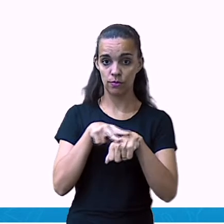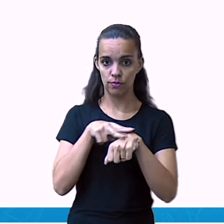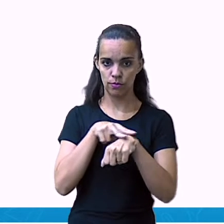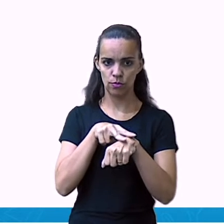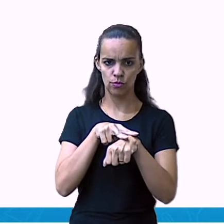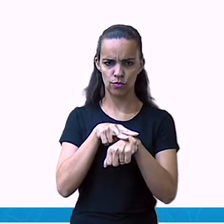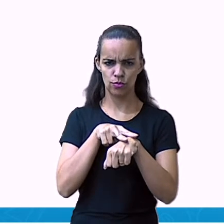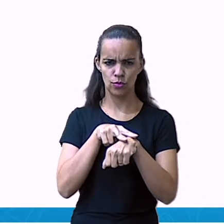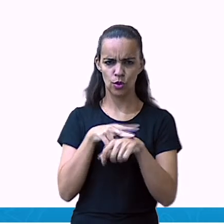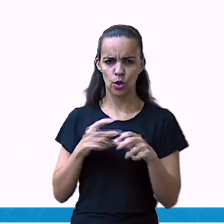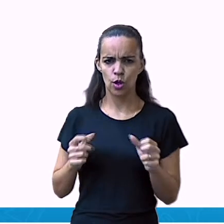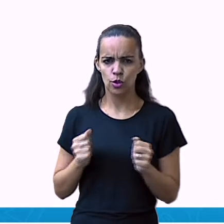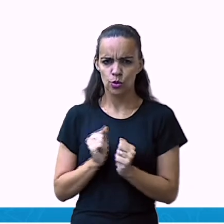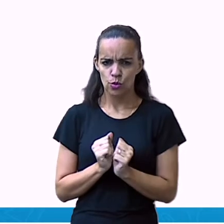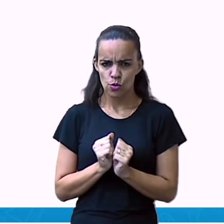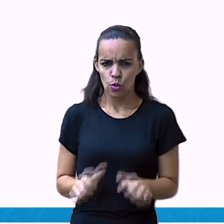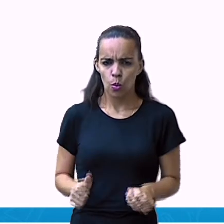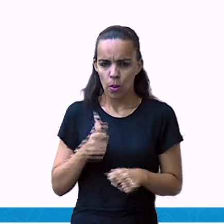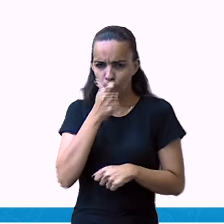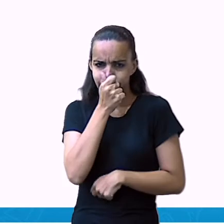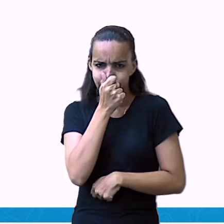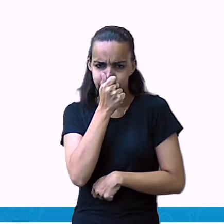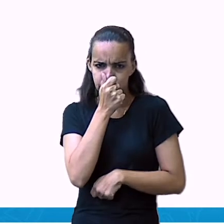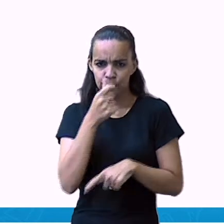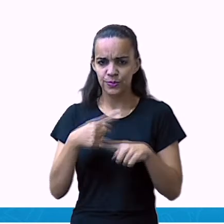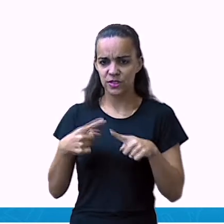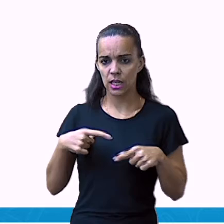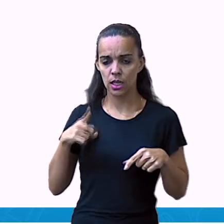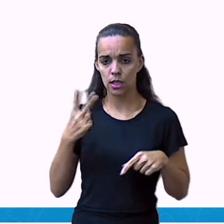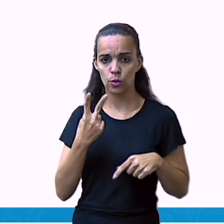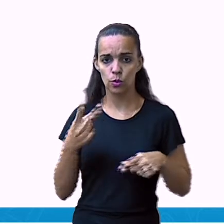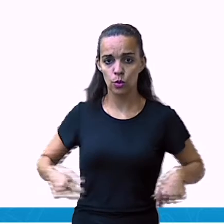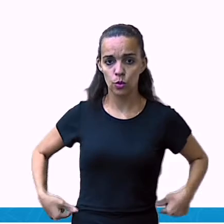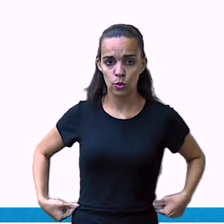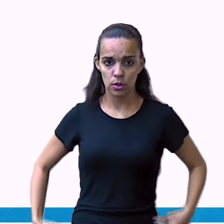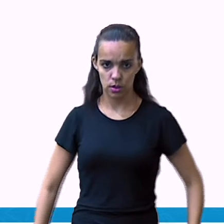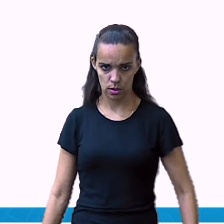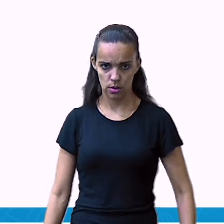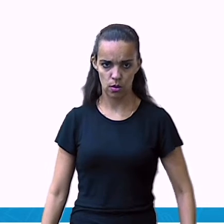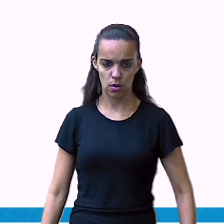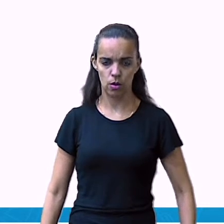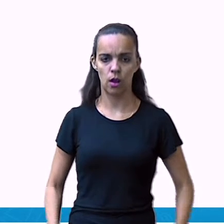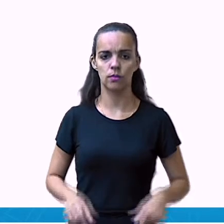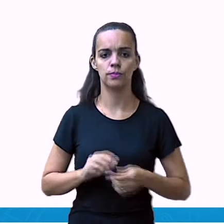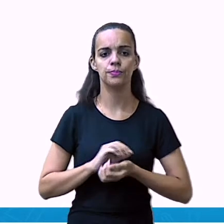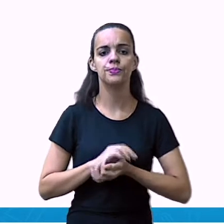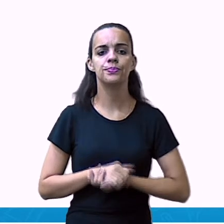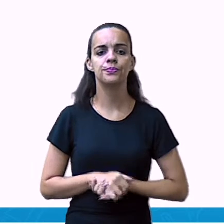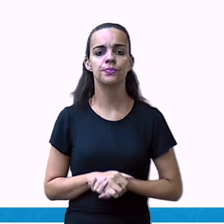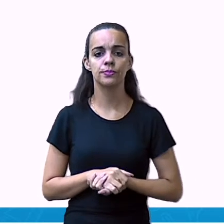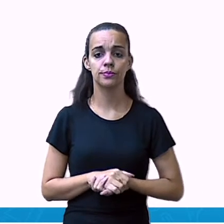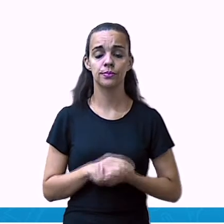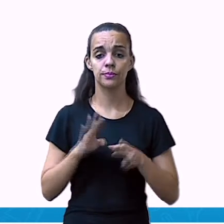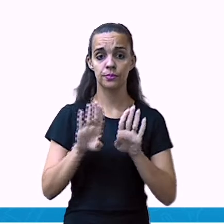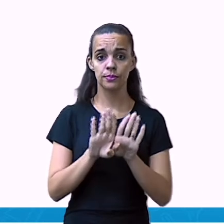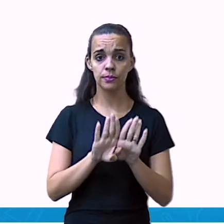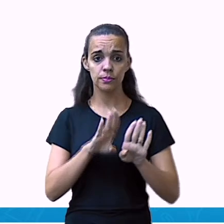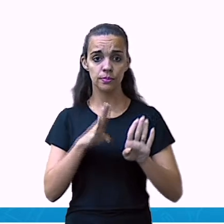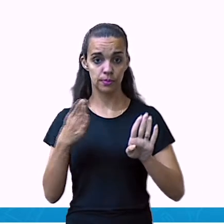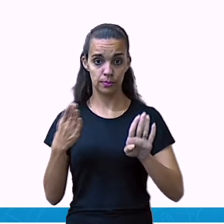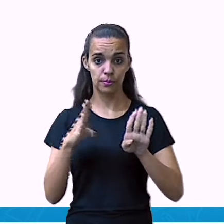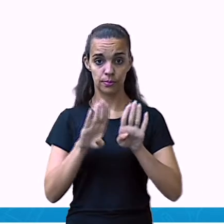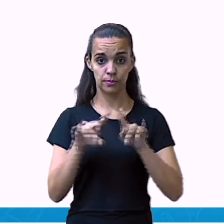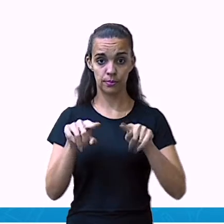calções verdes justos com 2 riscas brancas de lado.